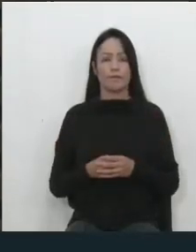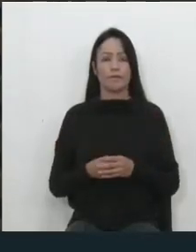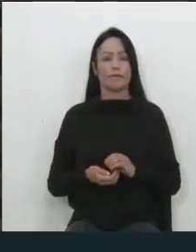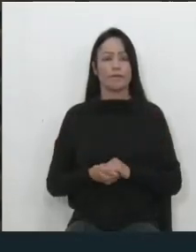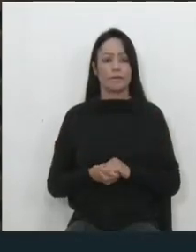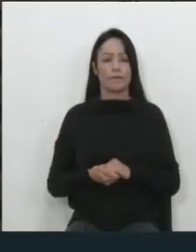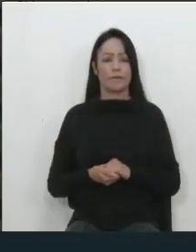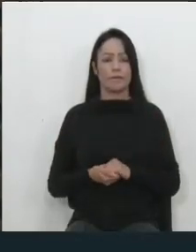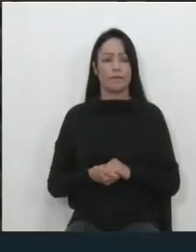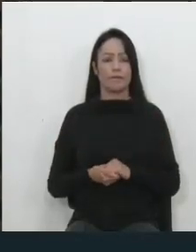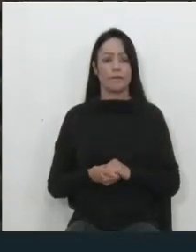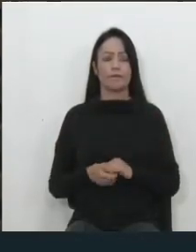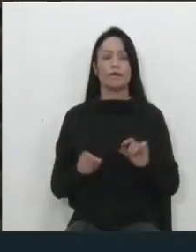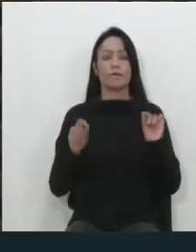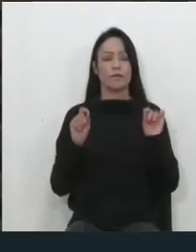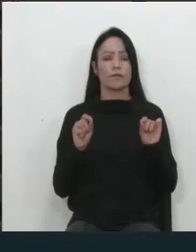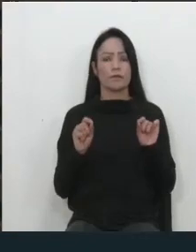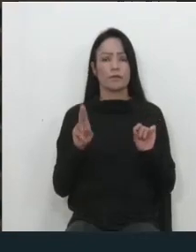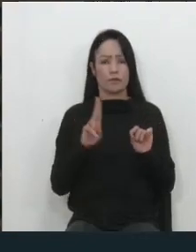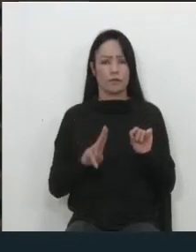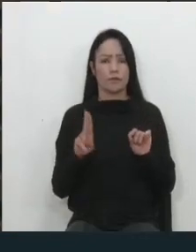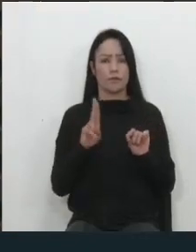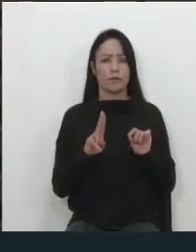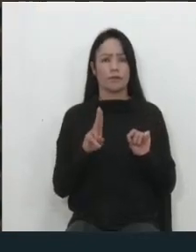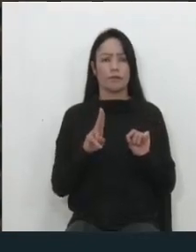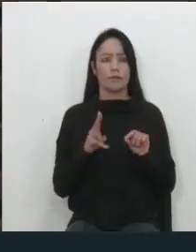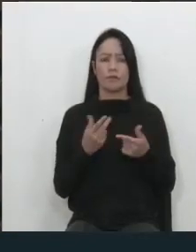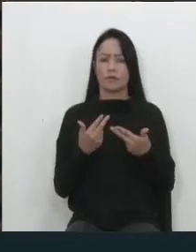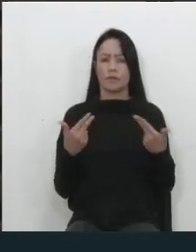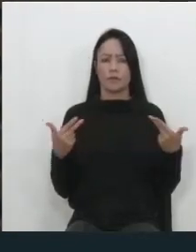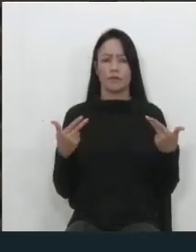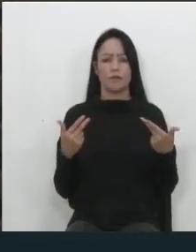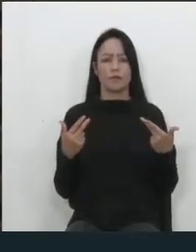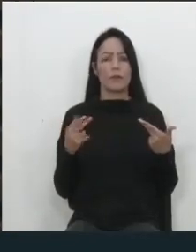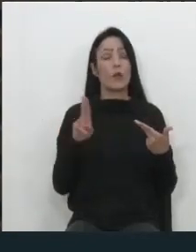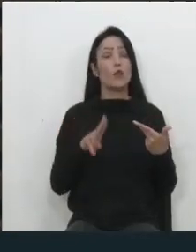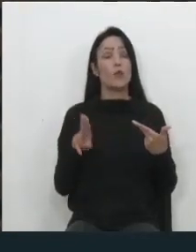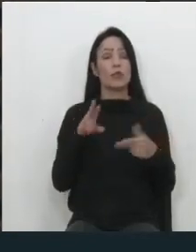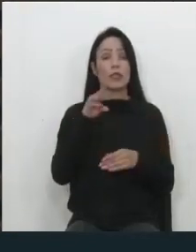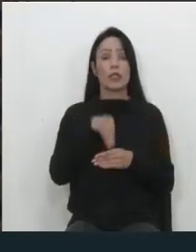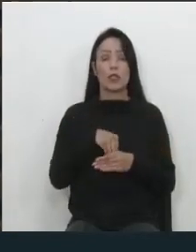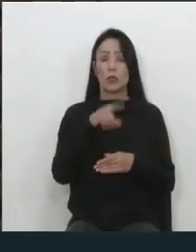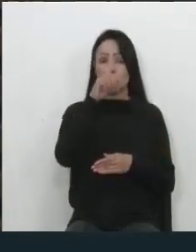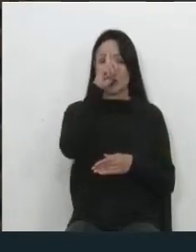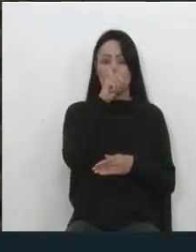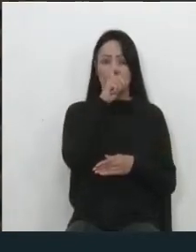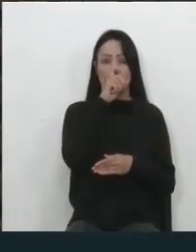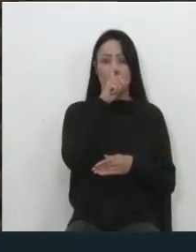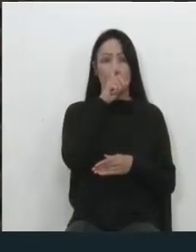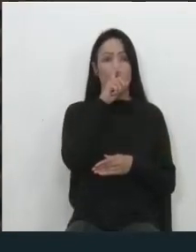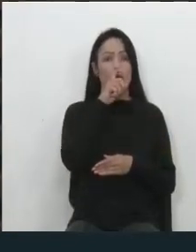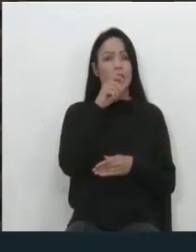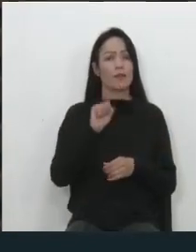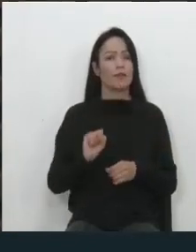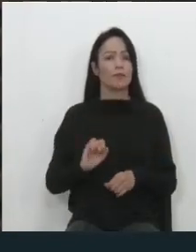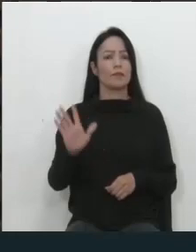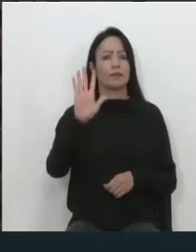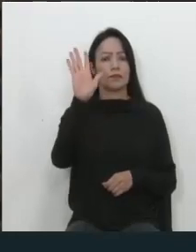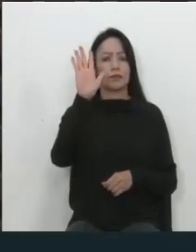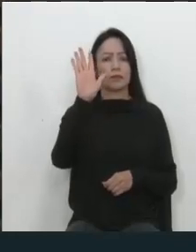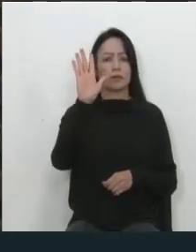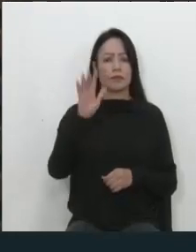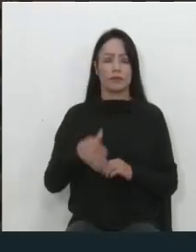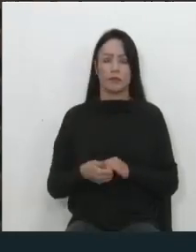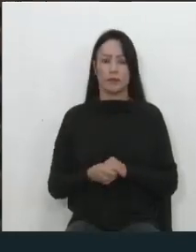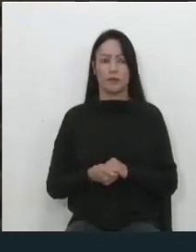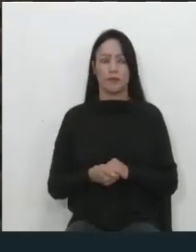que se é utilizado, os insumos, assim dito, para o Estela Maris é muito caro.